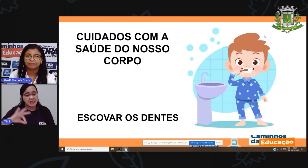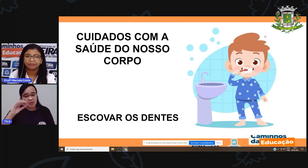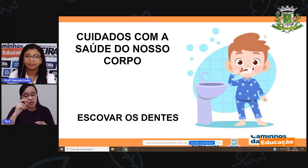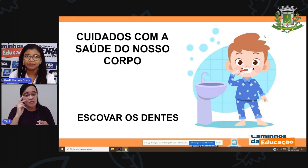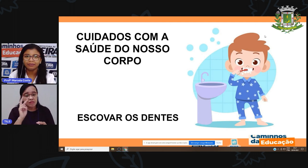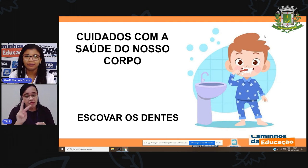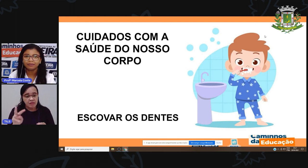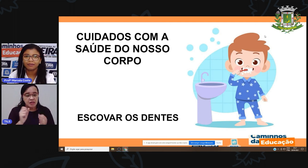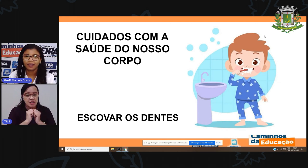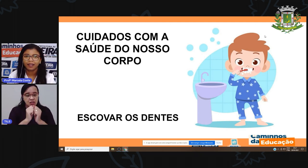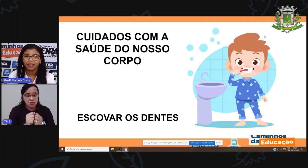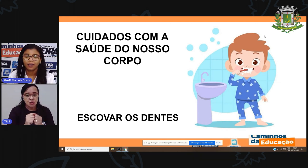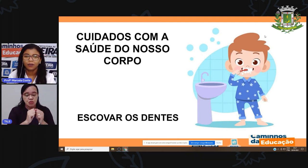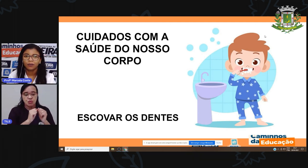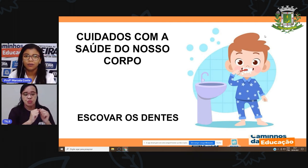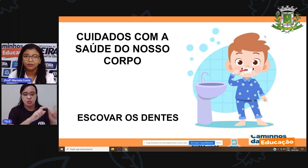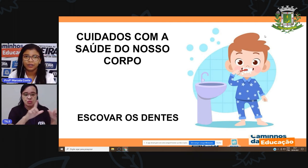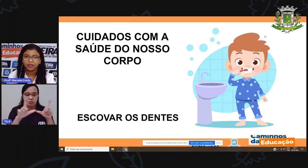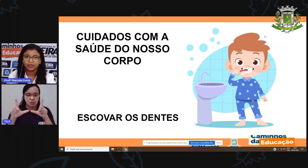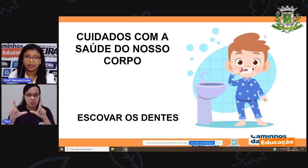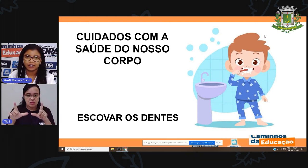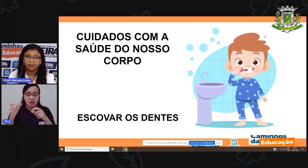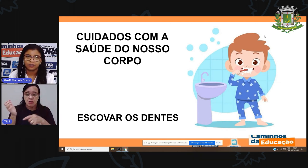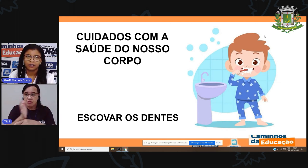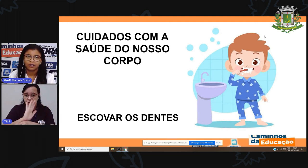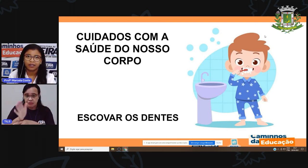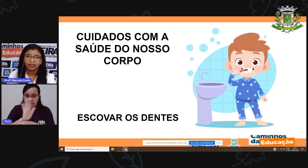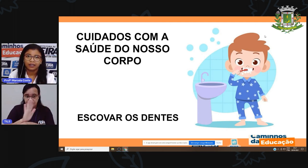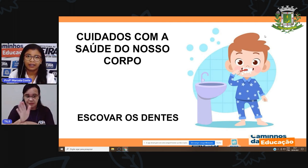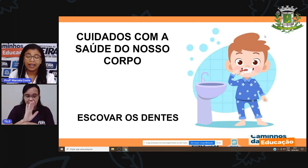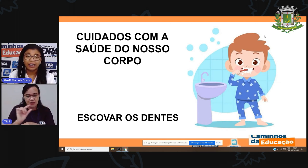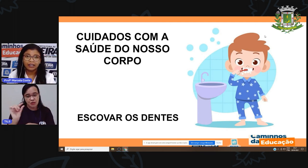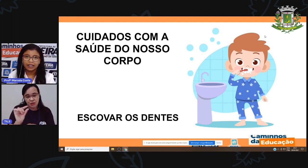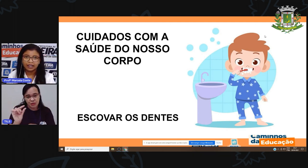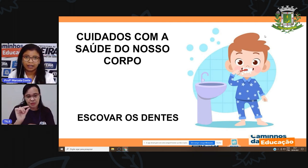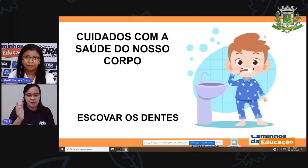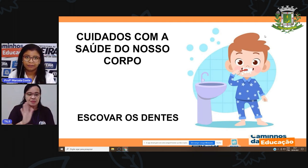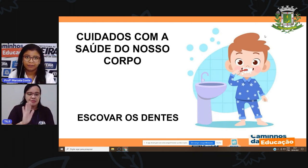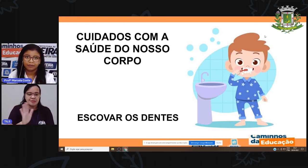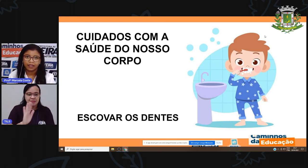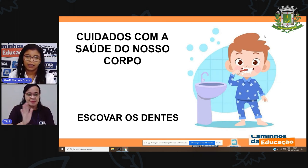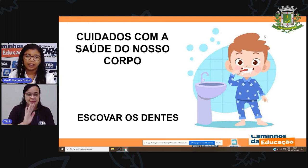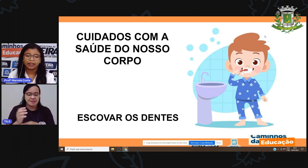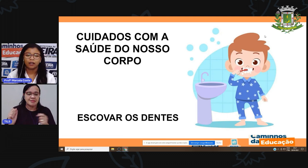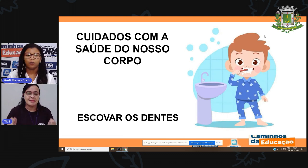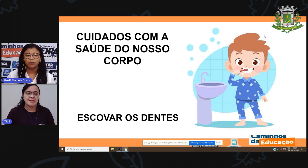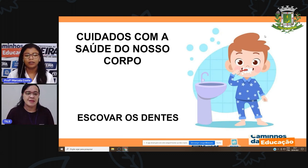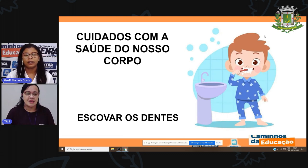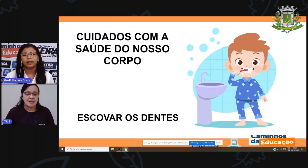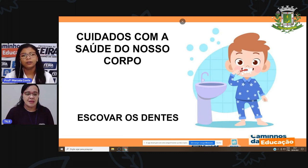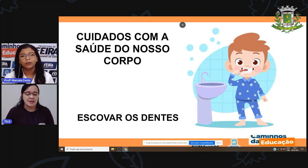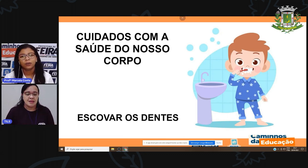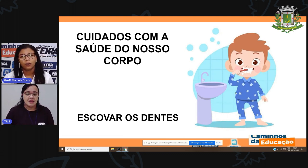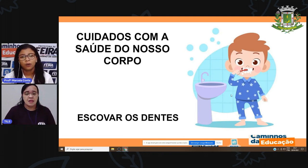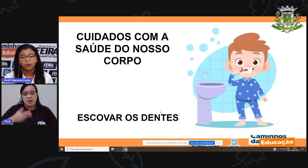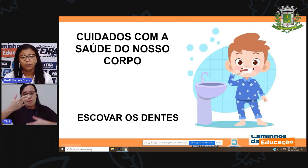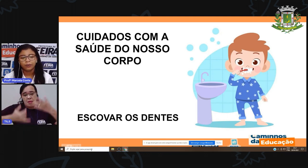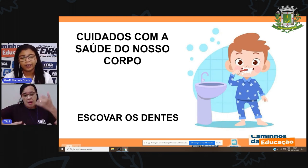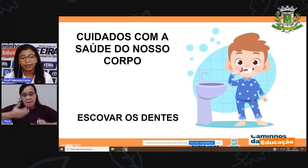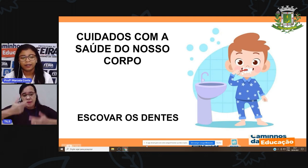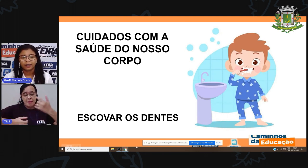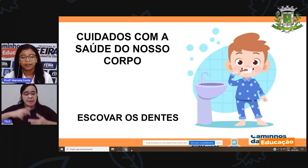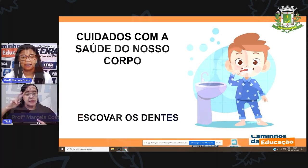vai ver É um videozinho da Aninha tá contando